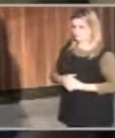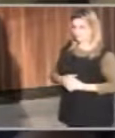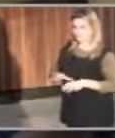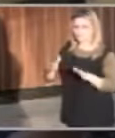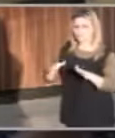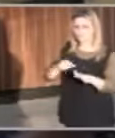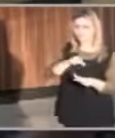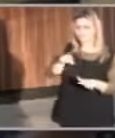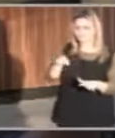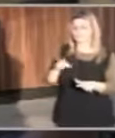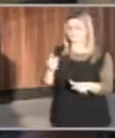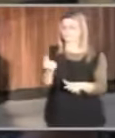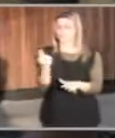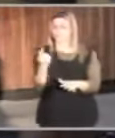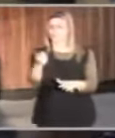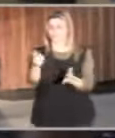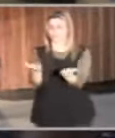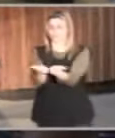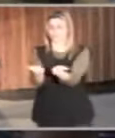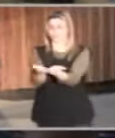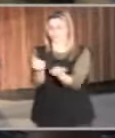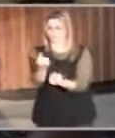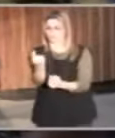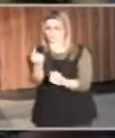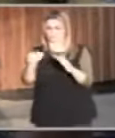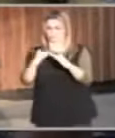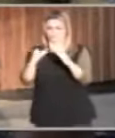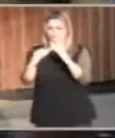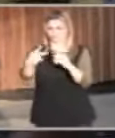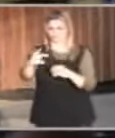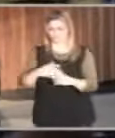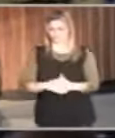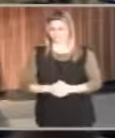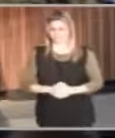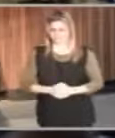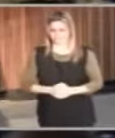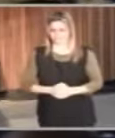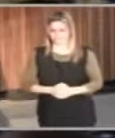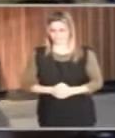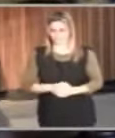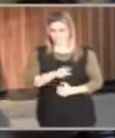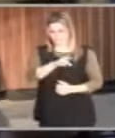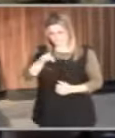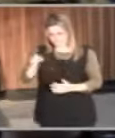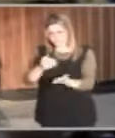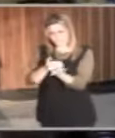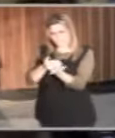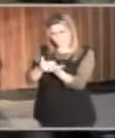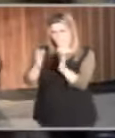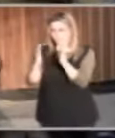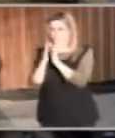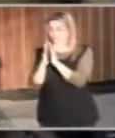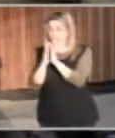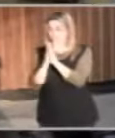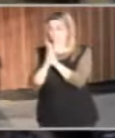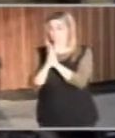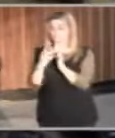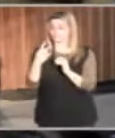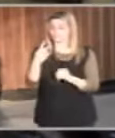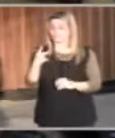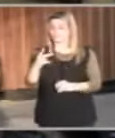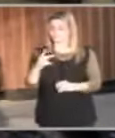casa quem sabe a primeira geração não é? então você vai orar pelos seus